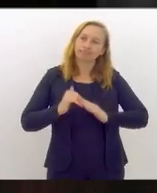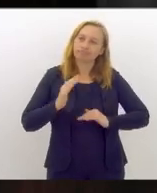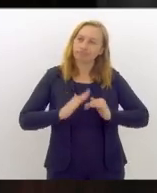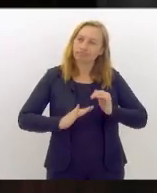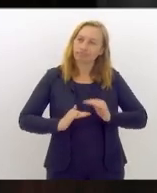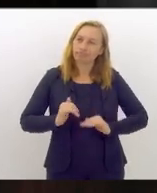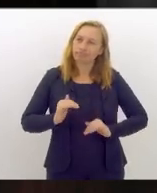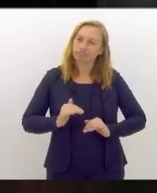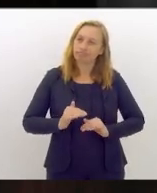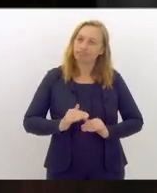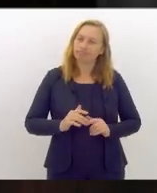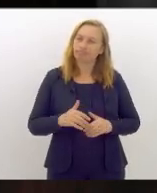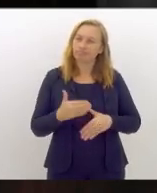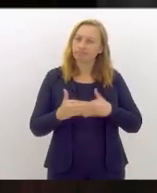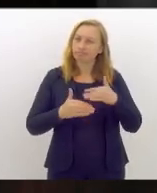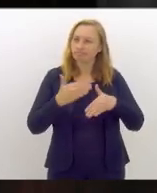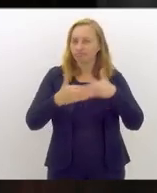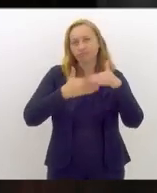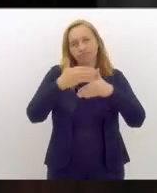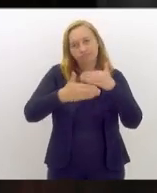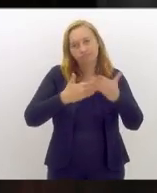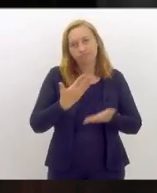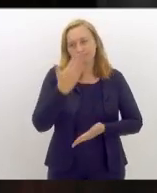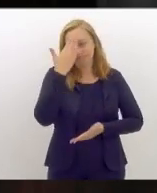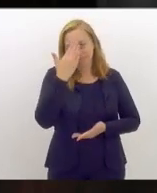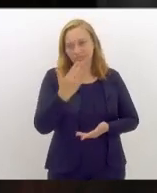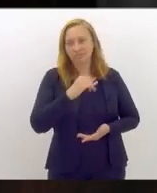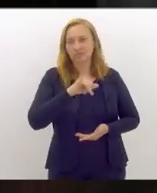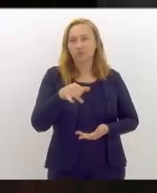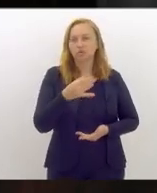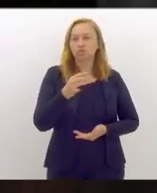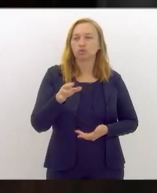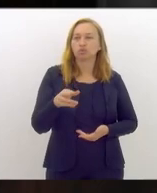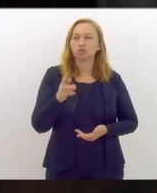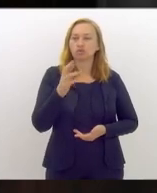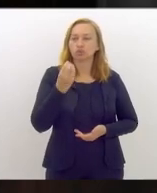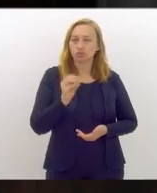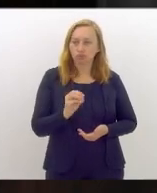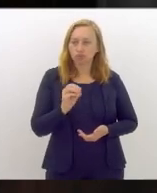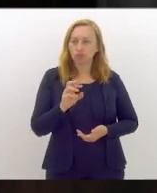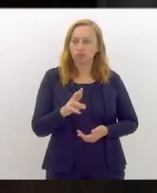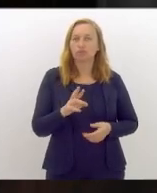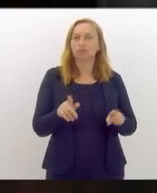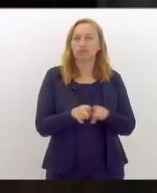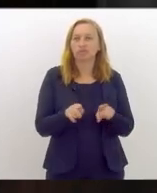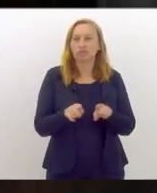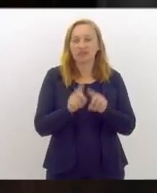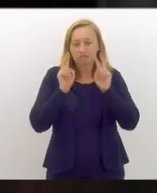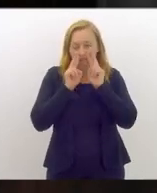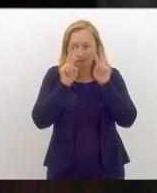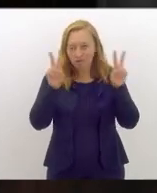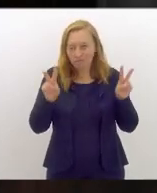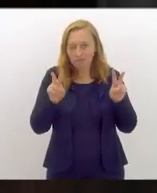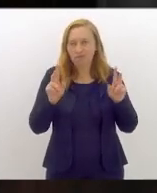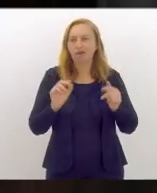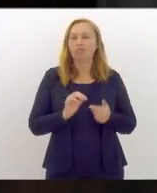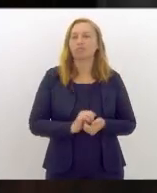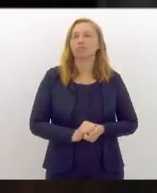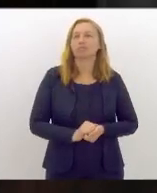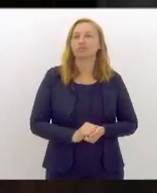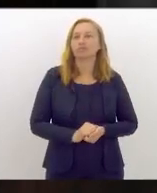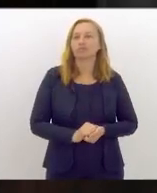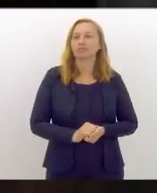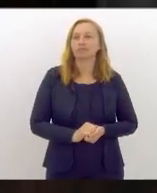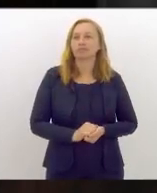acho que hoje agradecer o Júnior também de ter essa visão assim que o Júnior visionária né de ter né